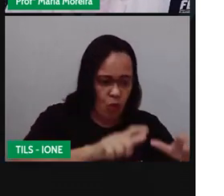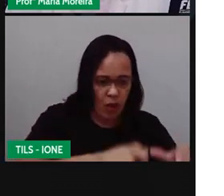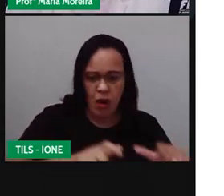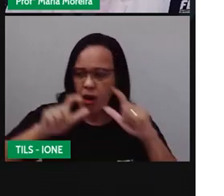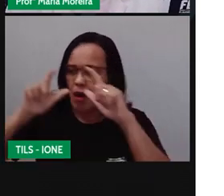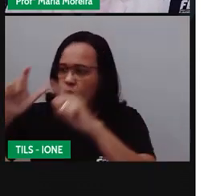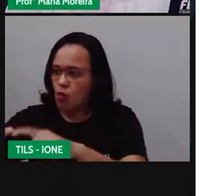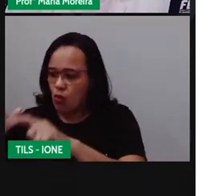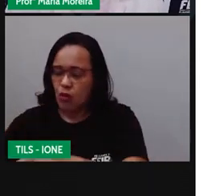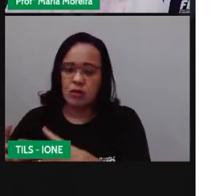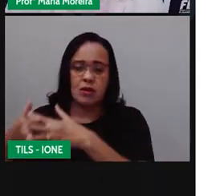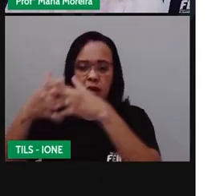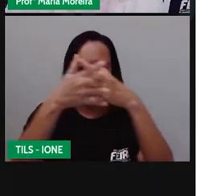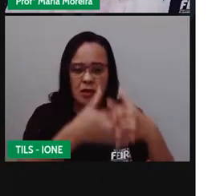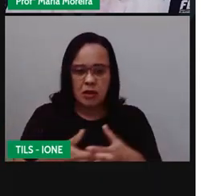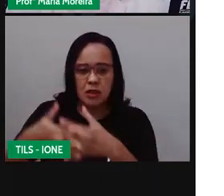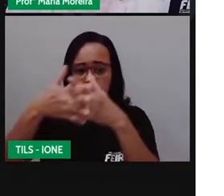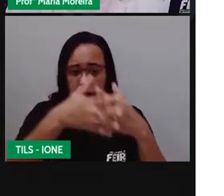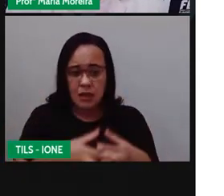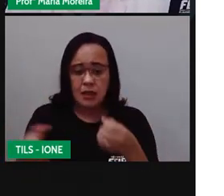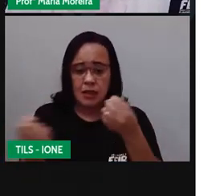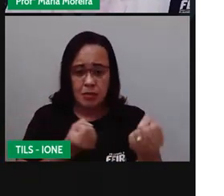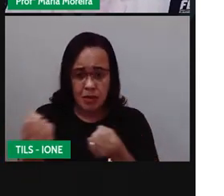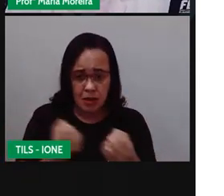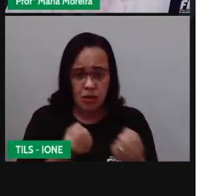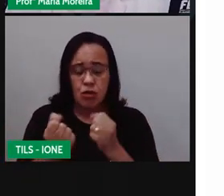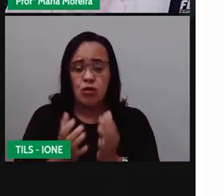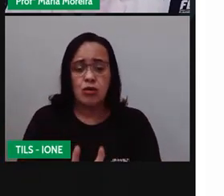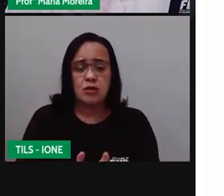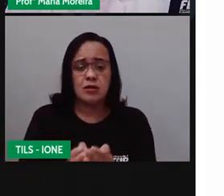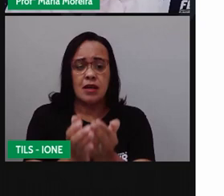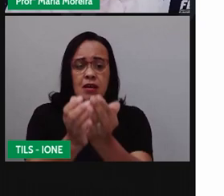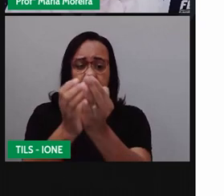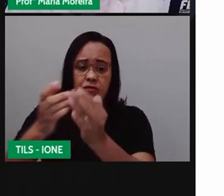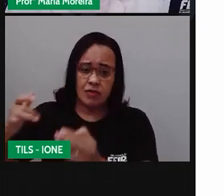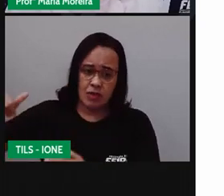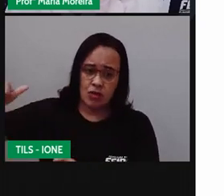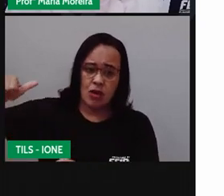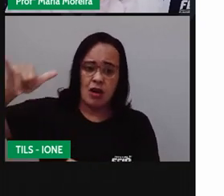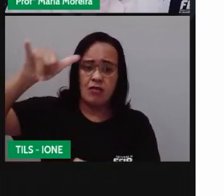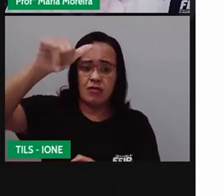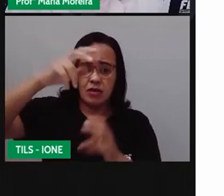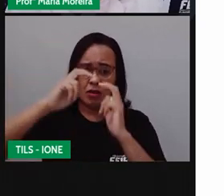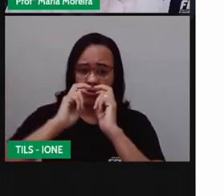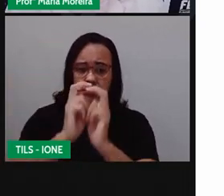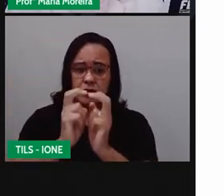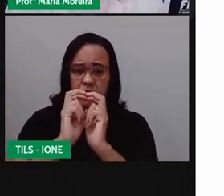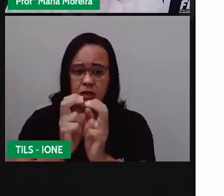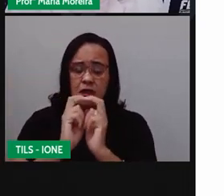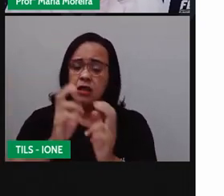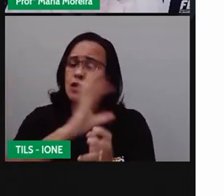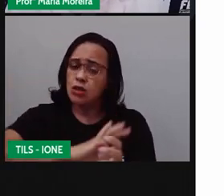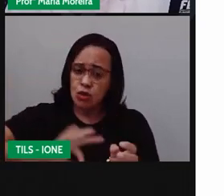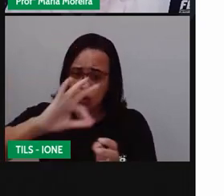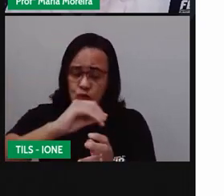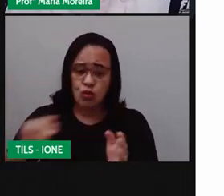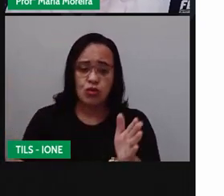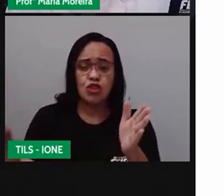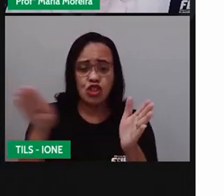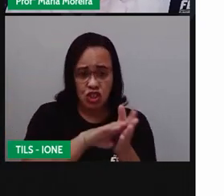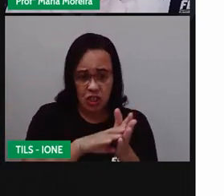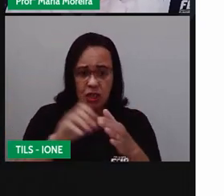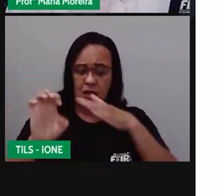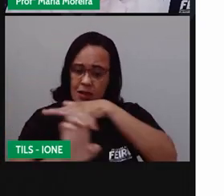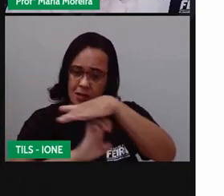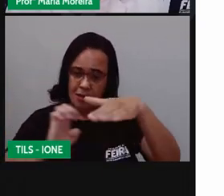caminhões, navios, trens, aviões. As matérias-primas chegam às indústrias e as mercadorias chegam